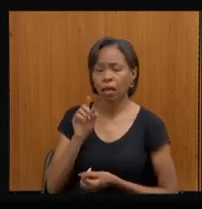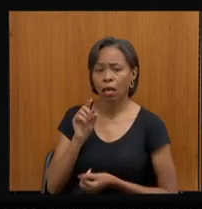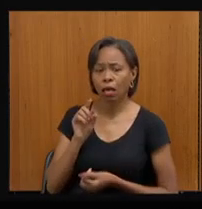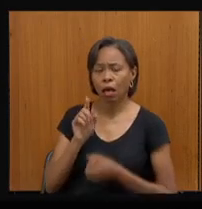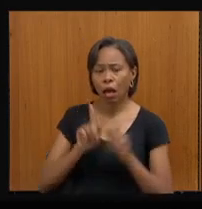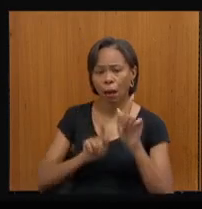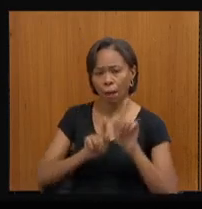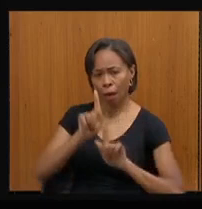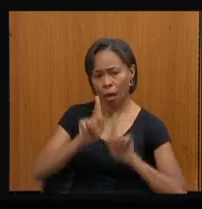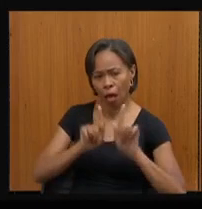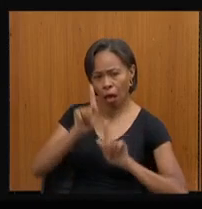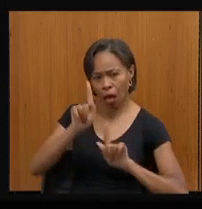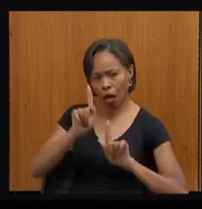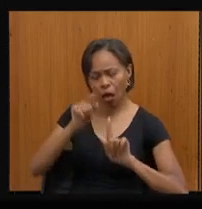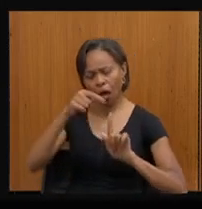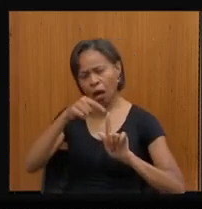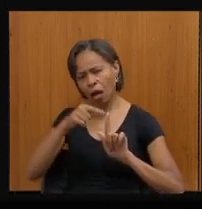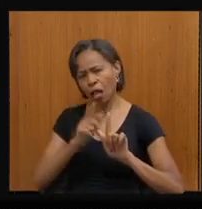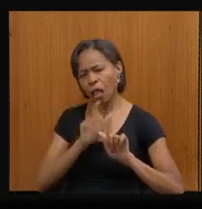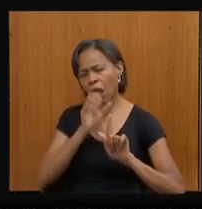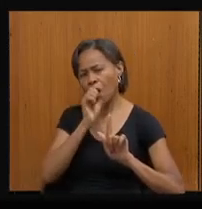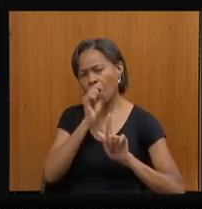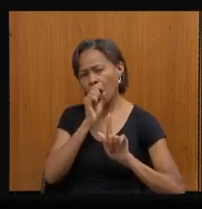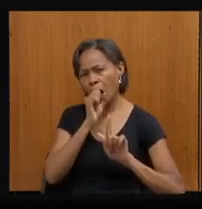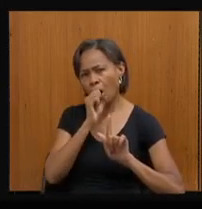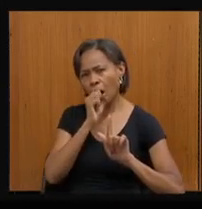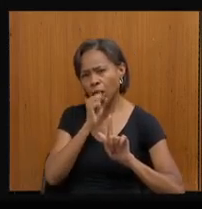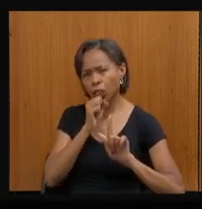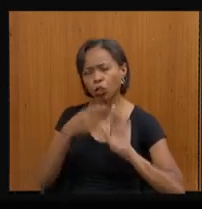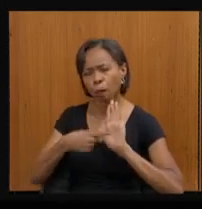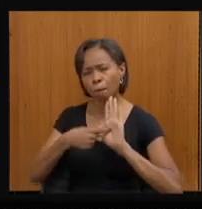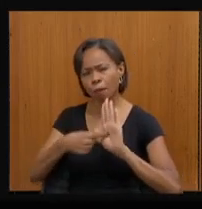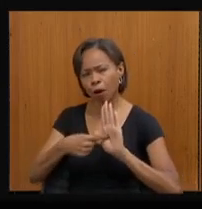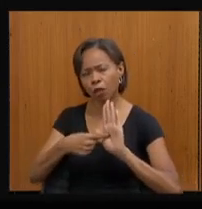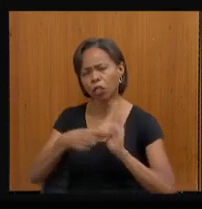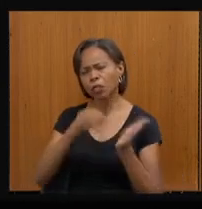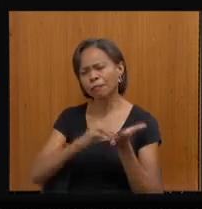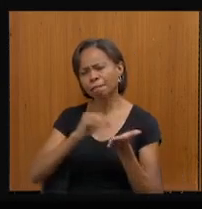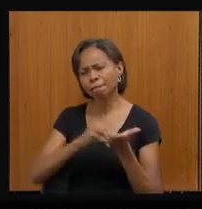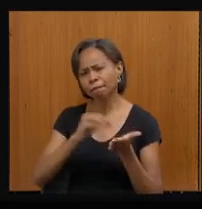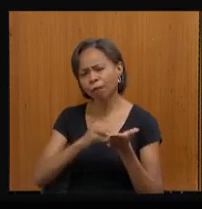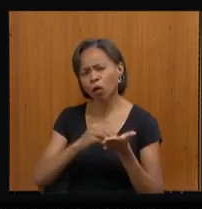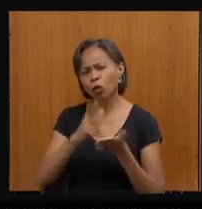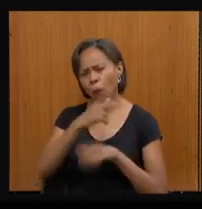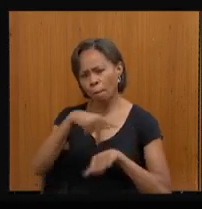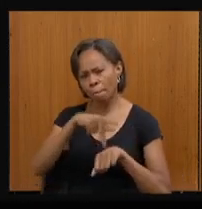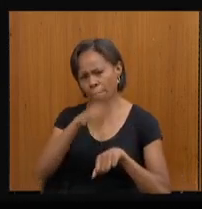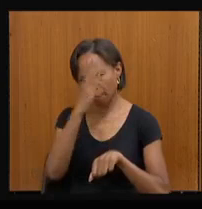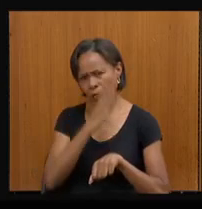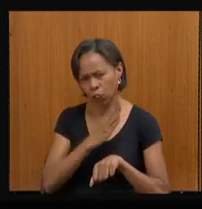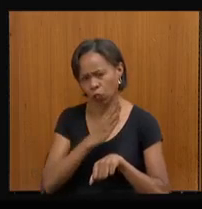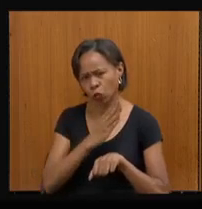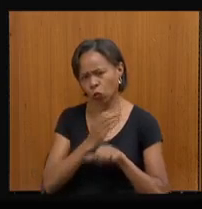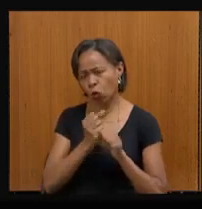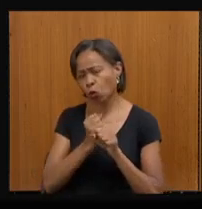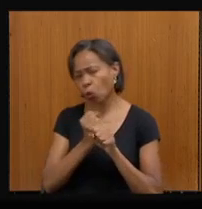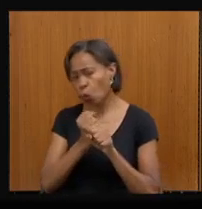nós temos aí toda a demanda de energia do país o horizonte de 2050